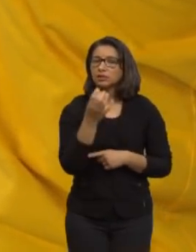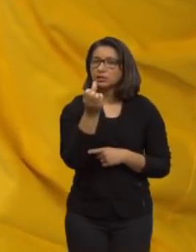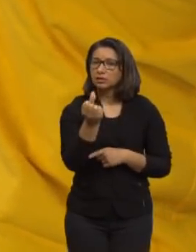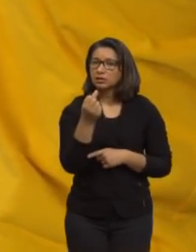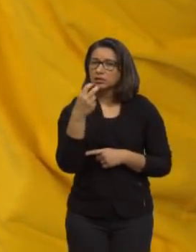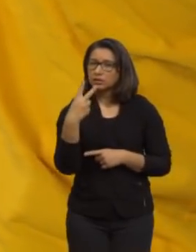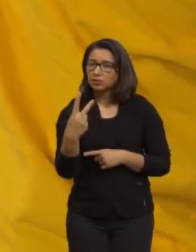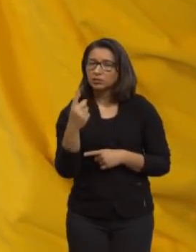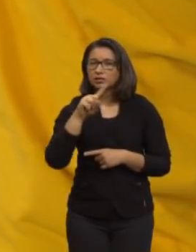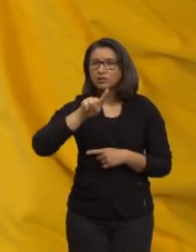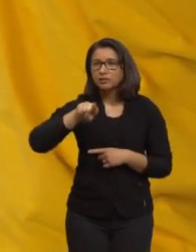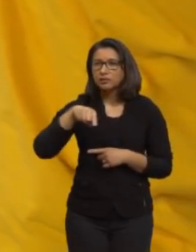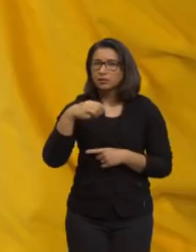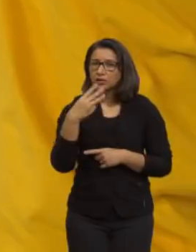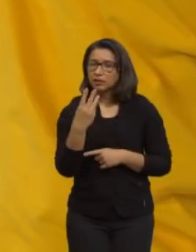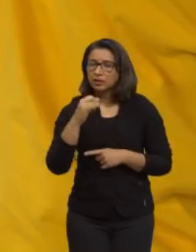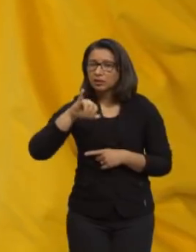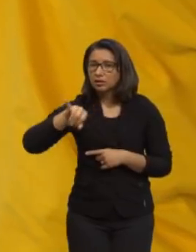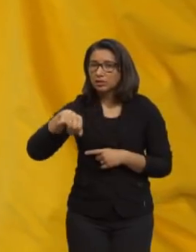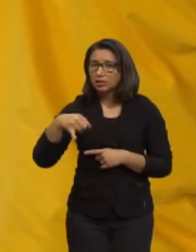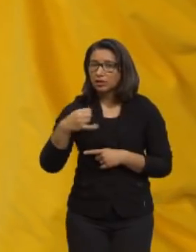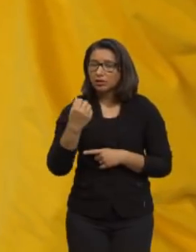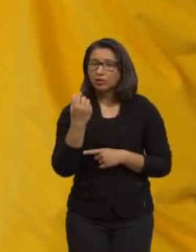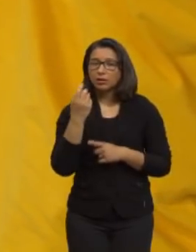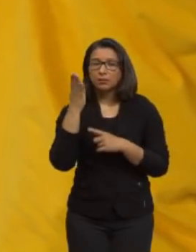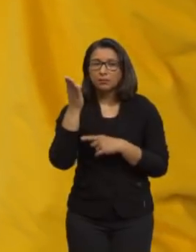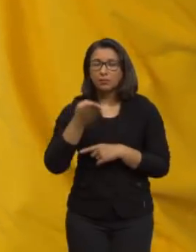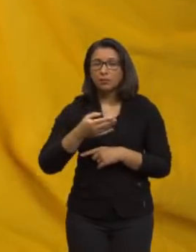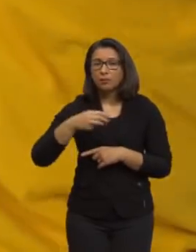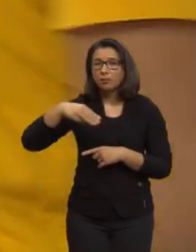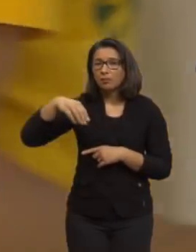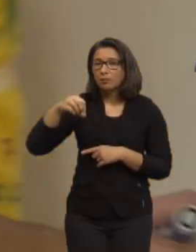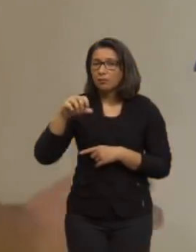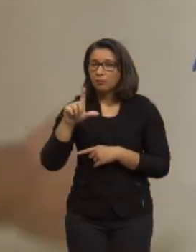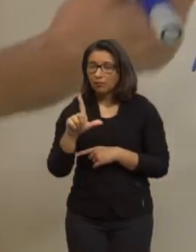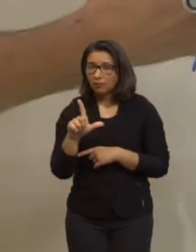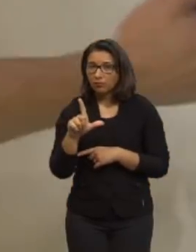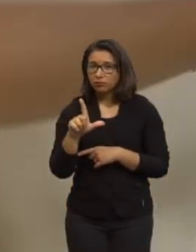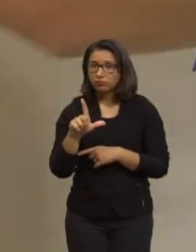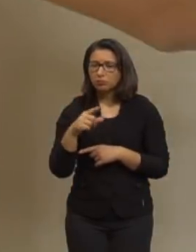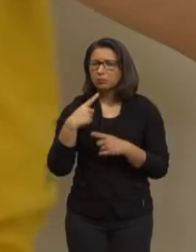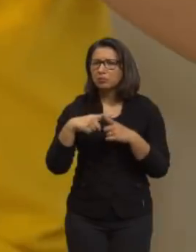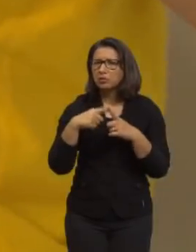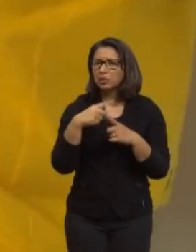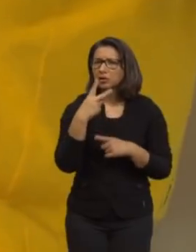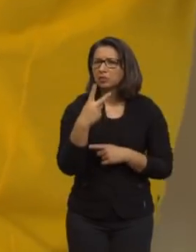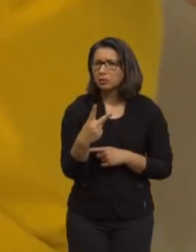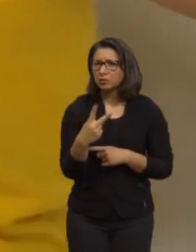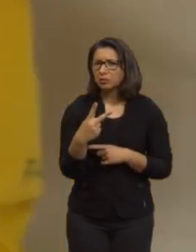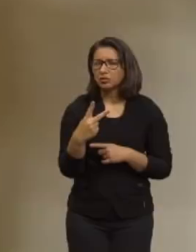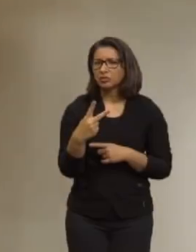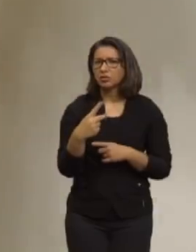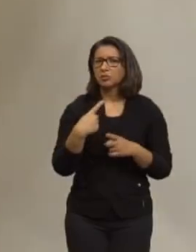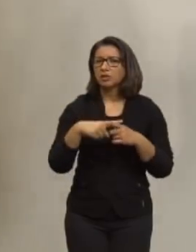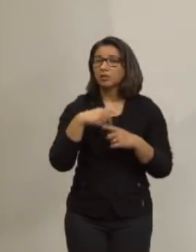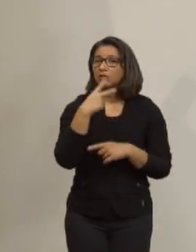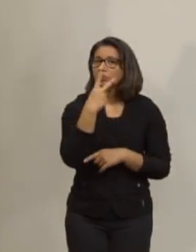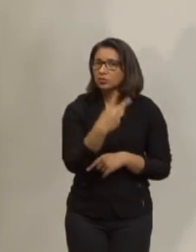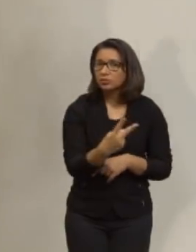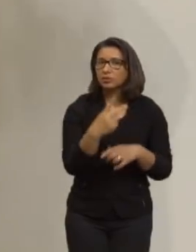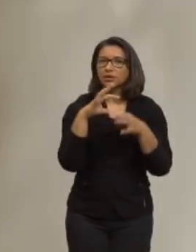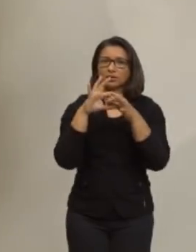462 vírgula 3 quilojoules por mol né porque dois porque são duas